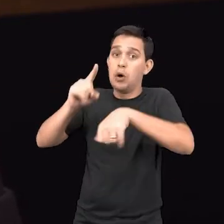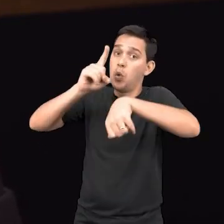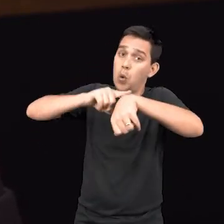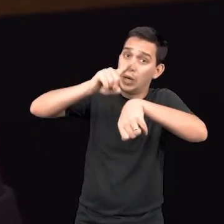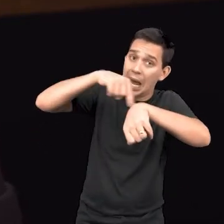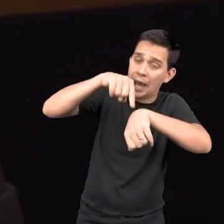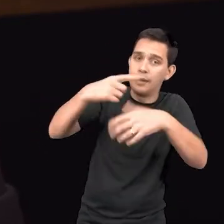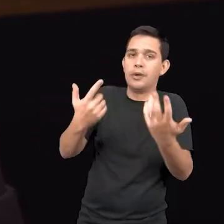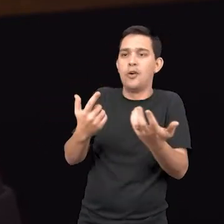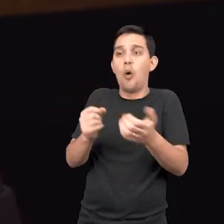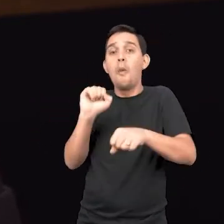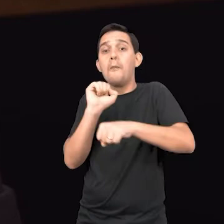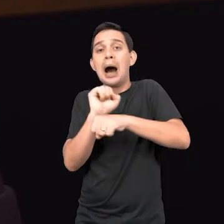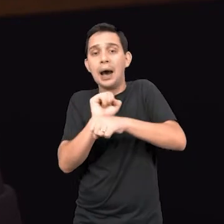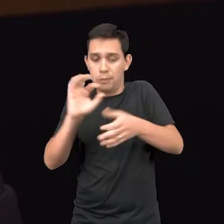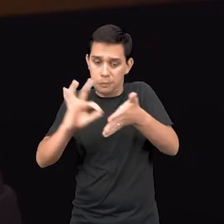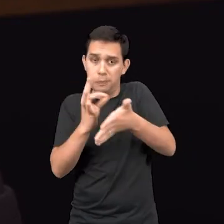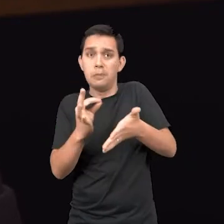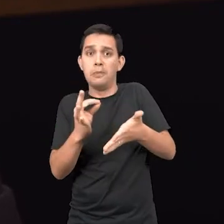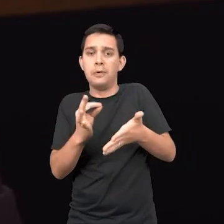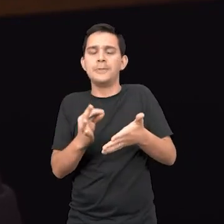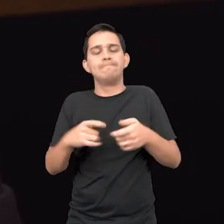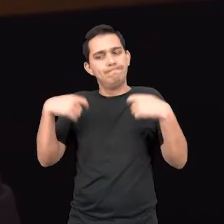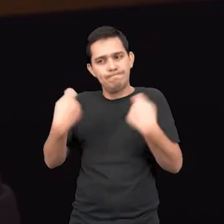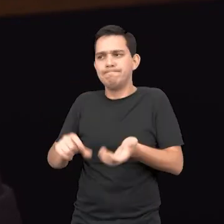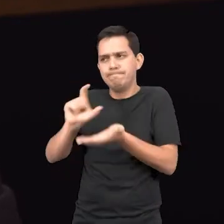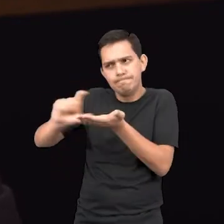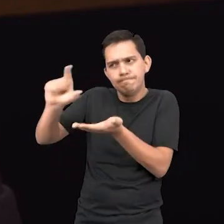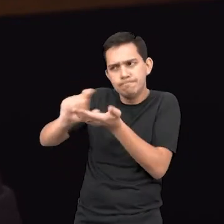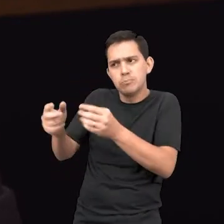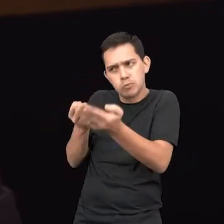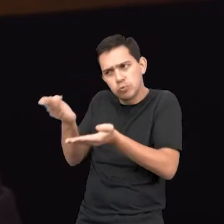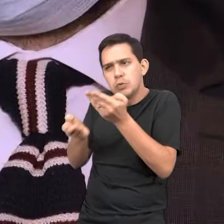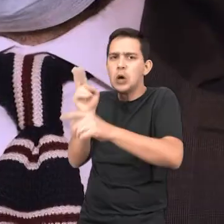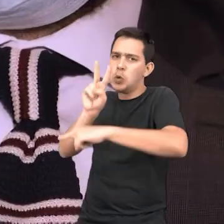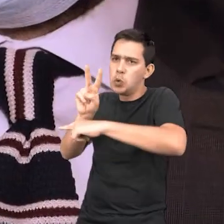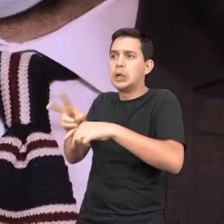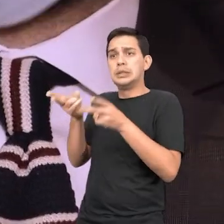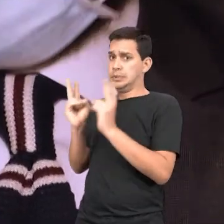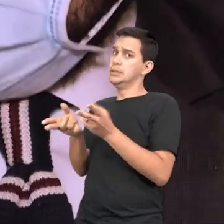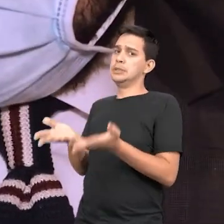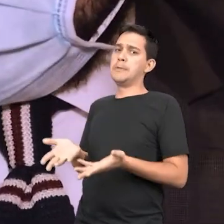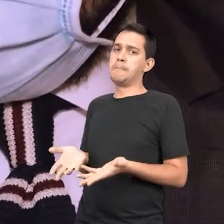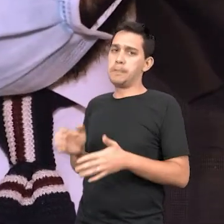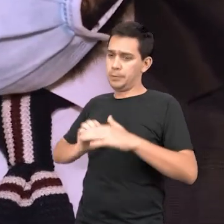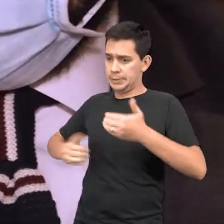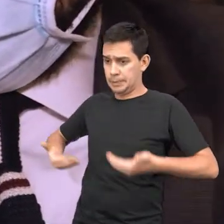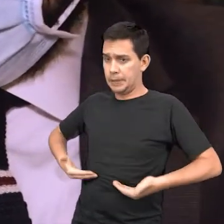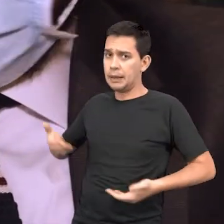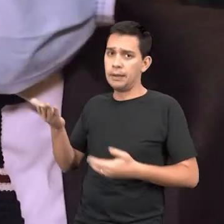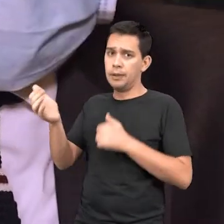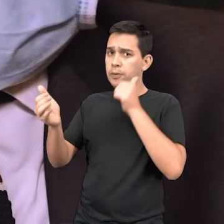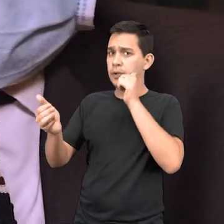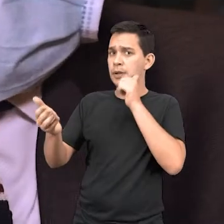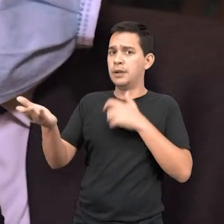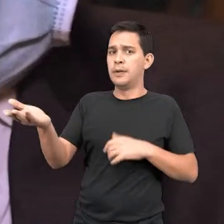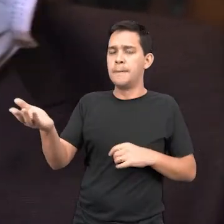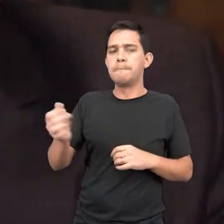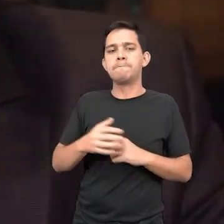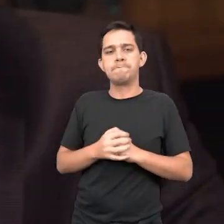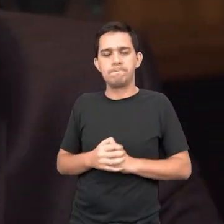a suspensão, não deixe de deixar integralizado o salário dessa empregada. A ideia é evitar problemas